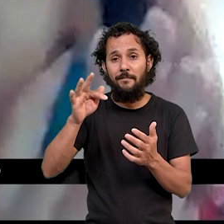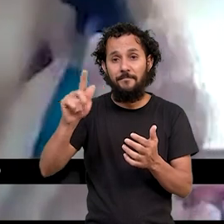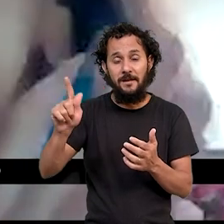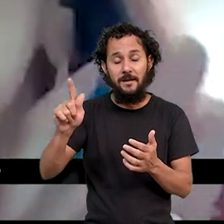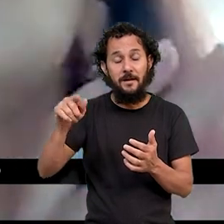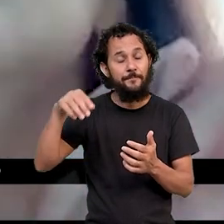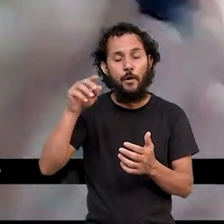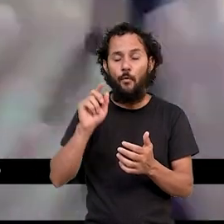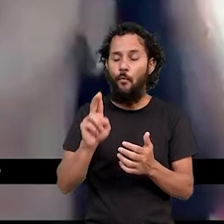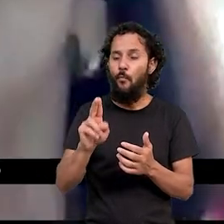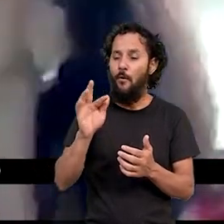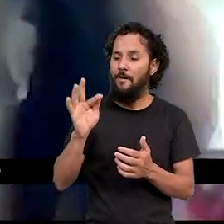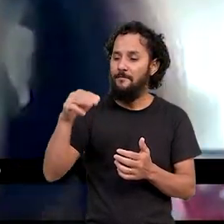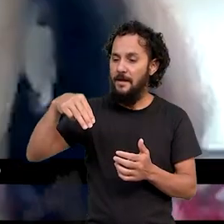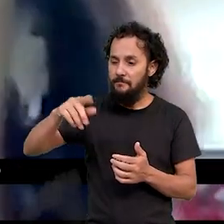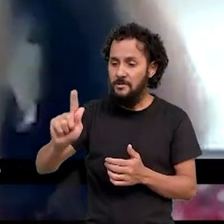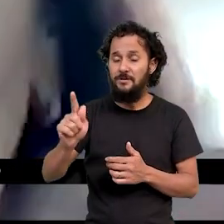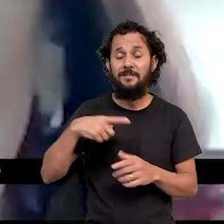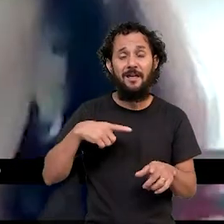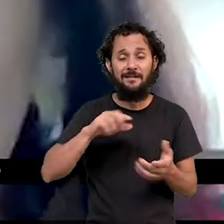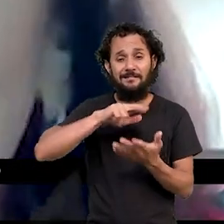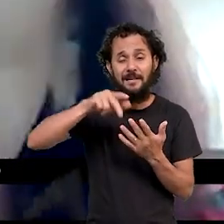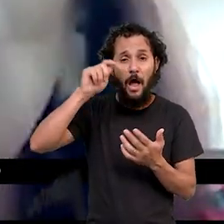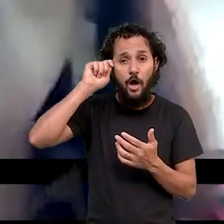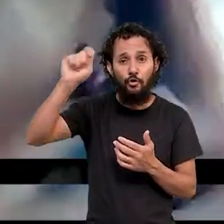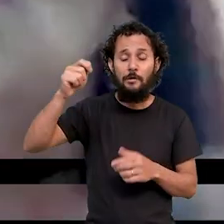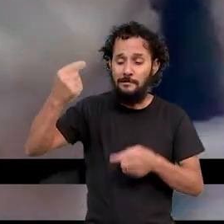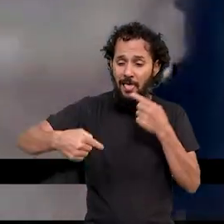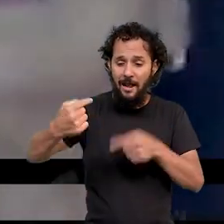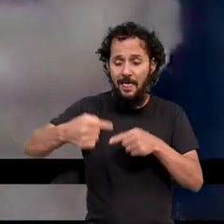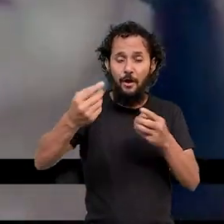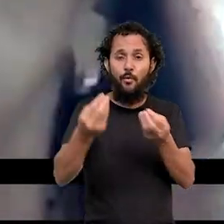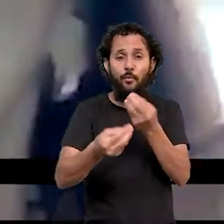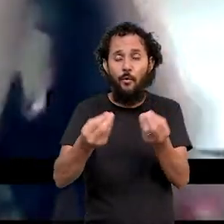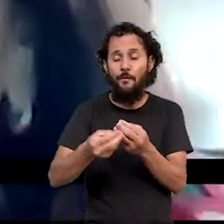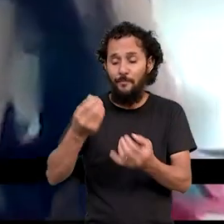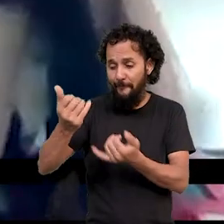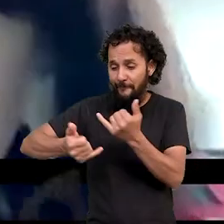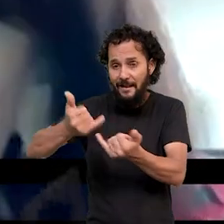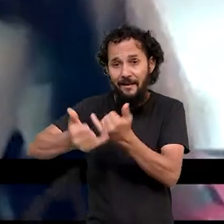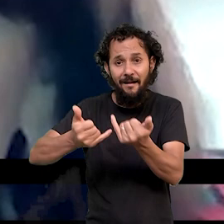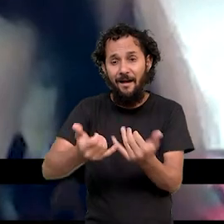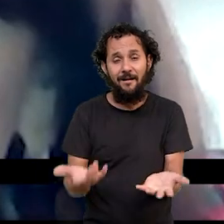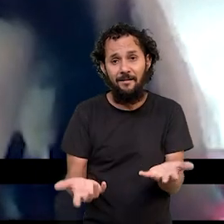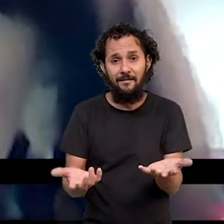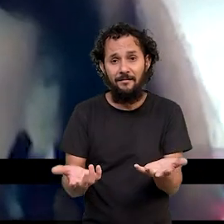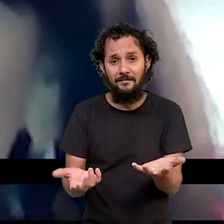UFMG. Nós temos vários autores hoje que estão discutindo essa questão do brincar,